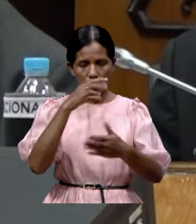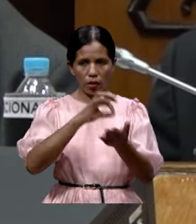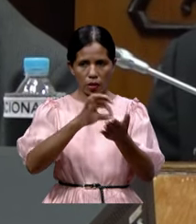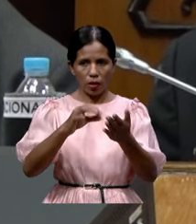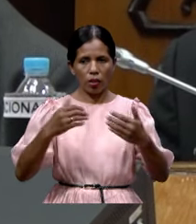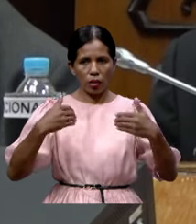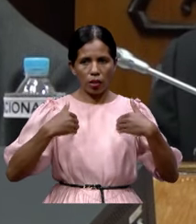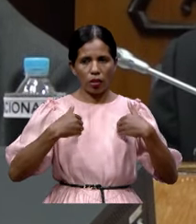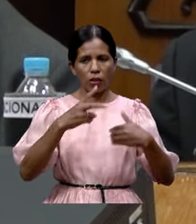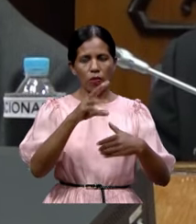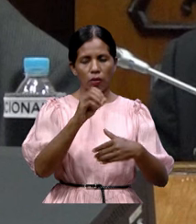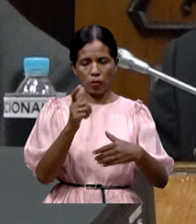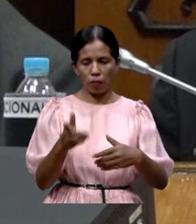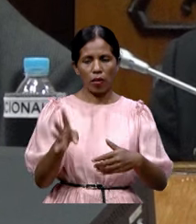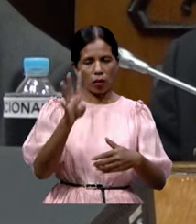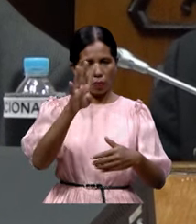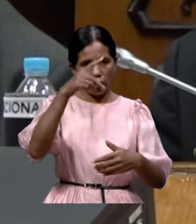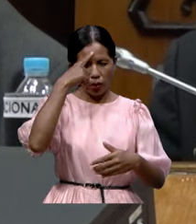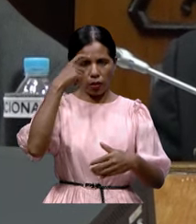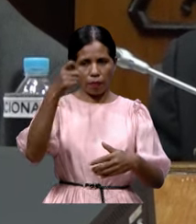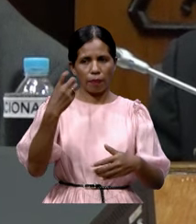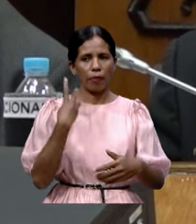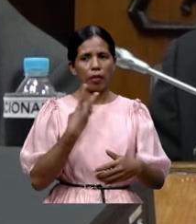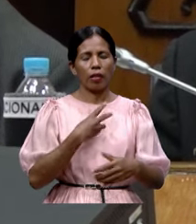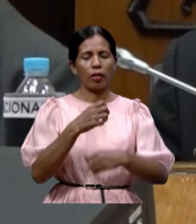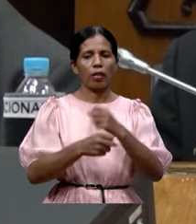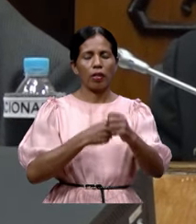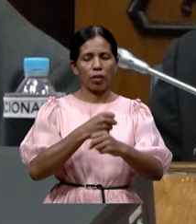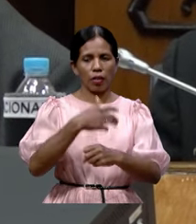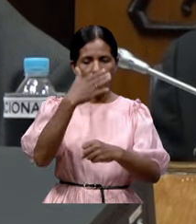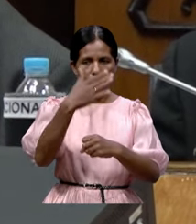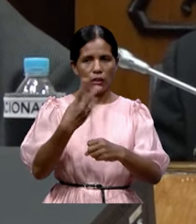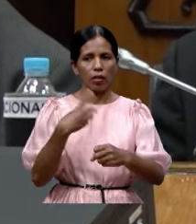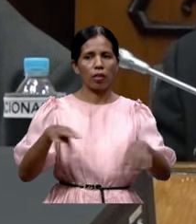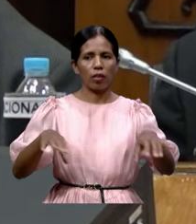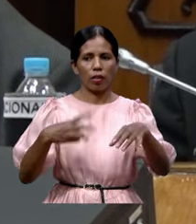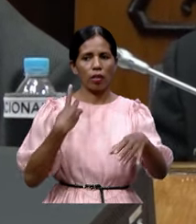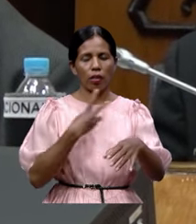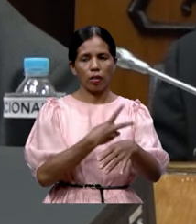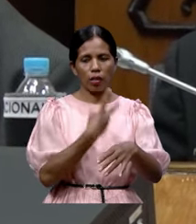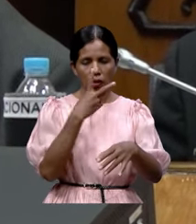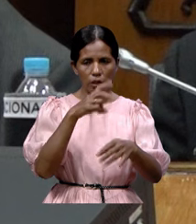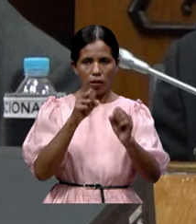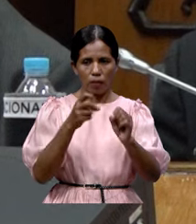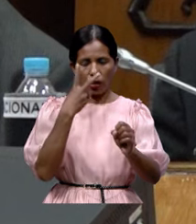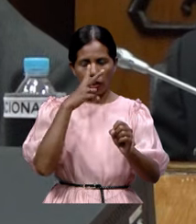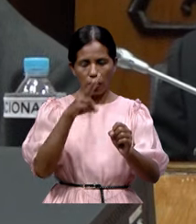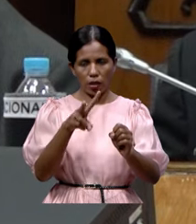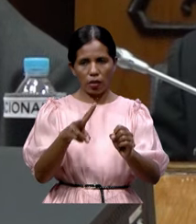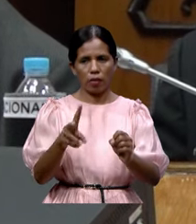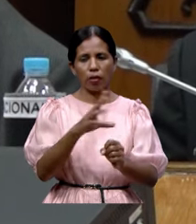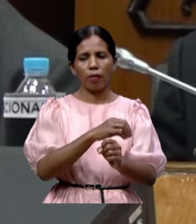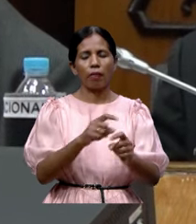IA 2024 também ano seguinte depois de serviço ano seguinte mas foi em Belhalo e avaliação de